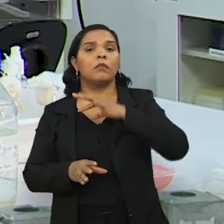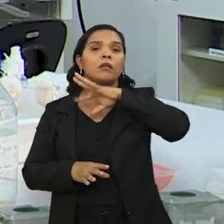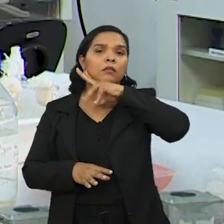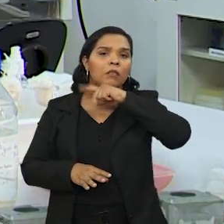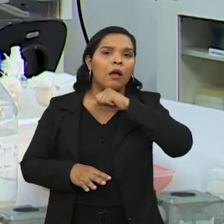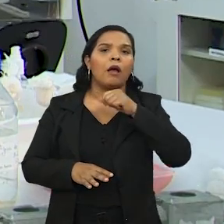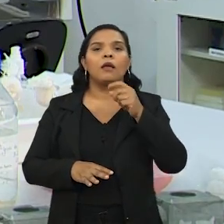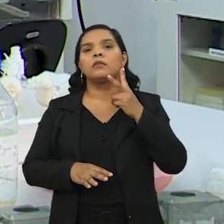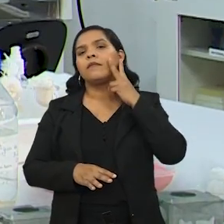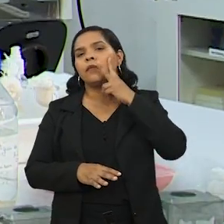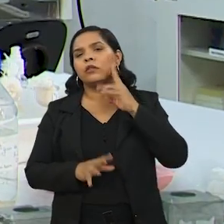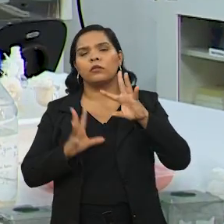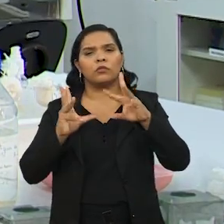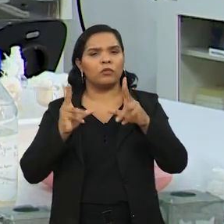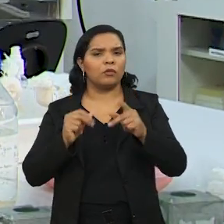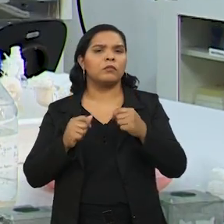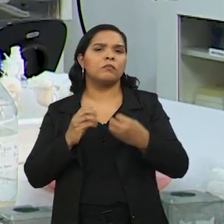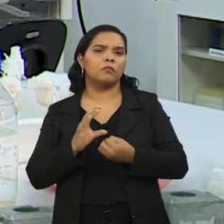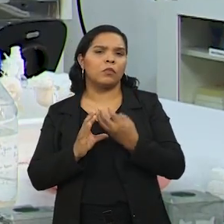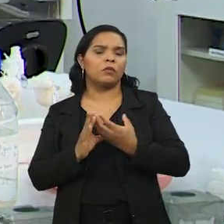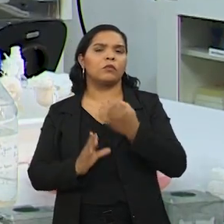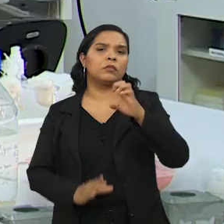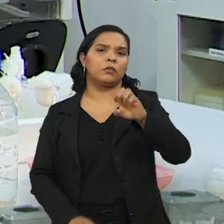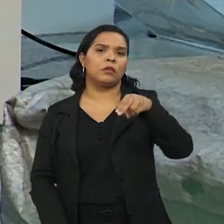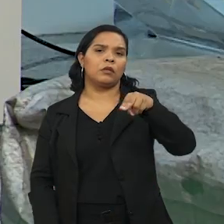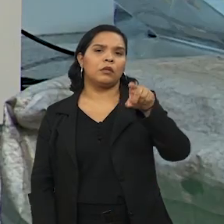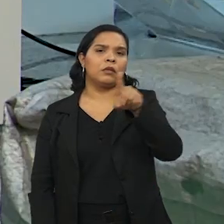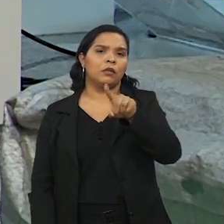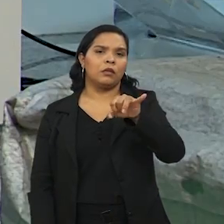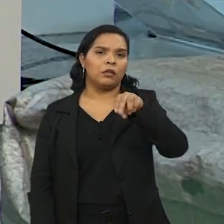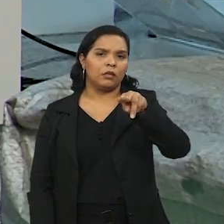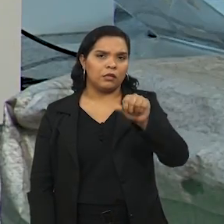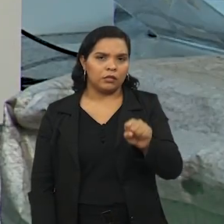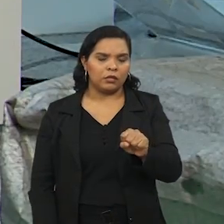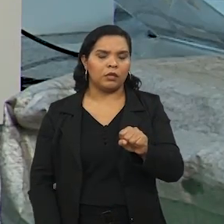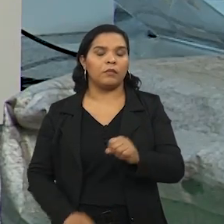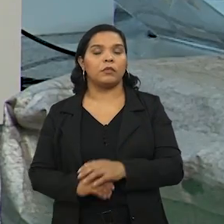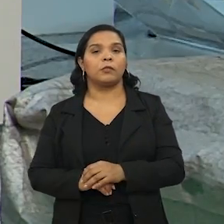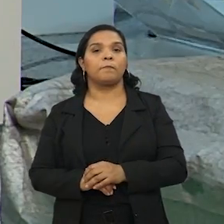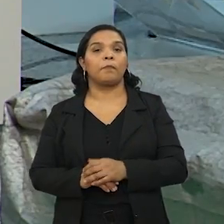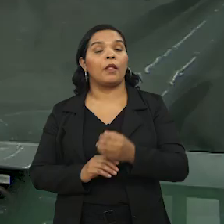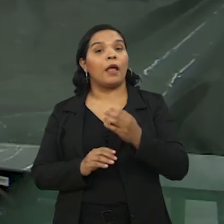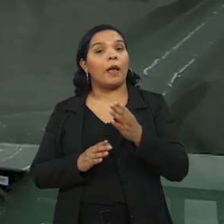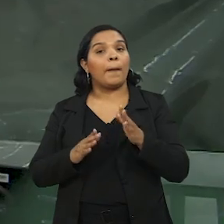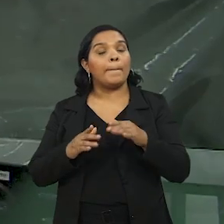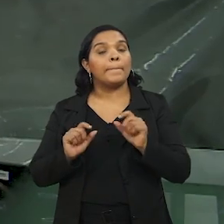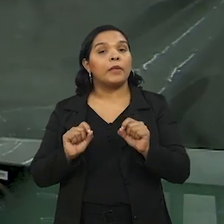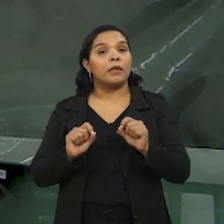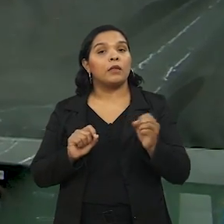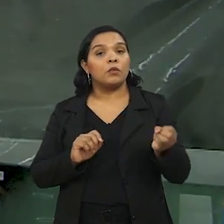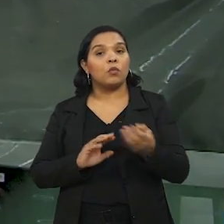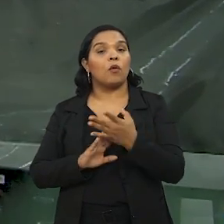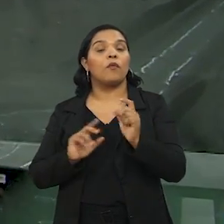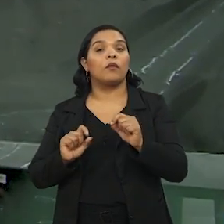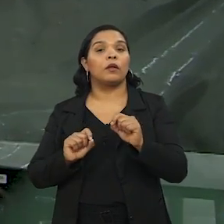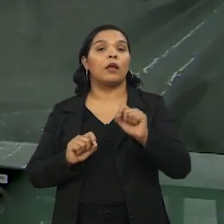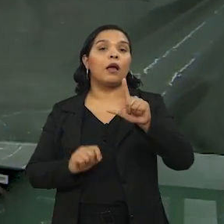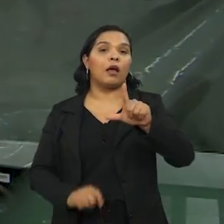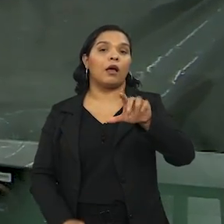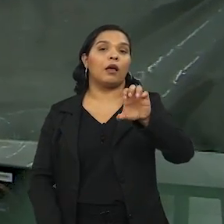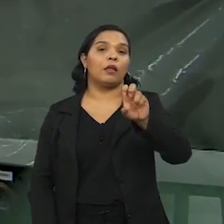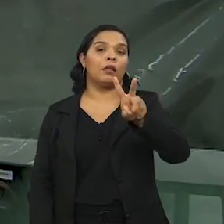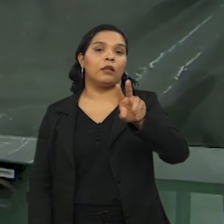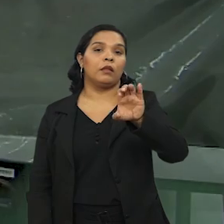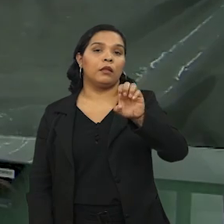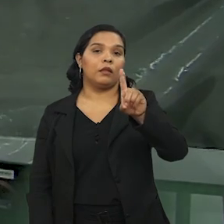produzimos animais, vegetais e os micro-organismos. E a parte inovadora desse projeto são as leveduras,